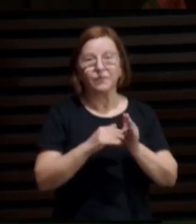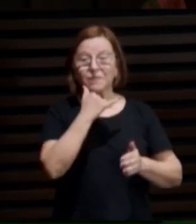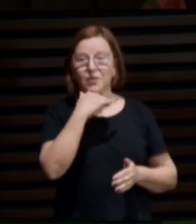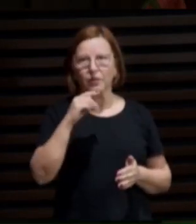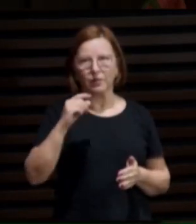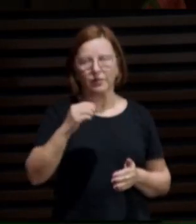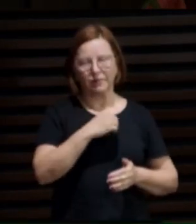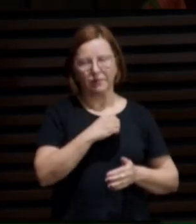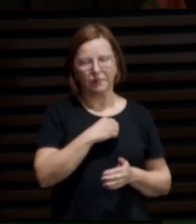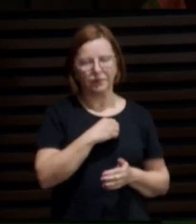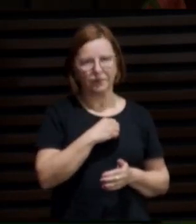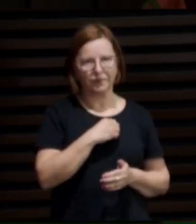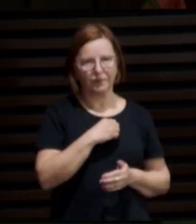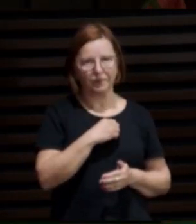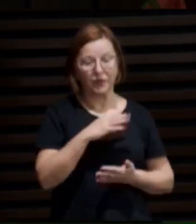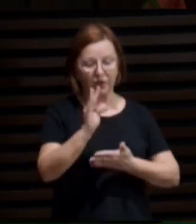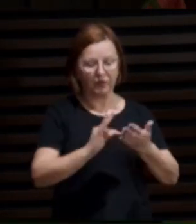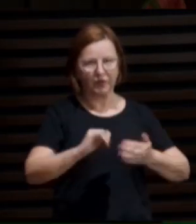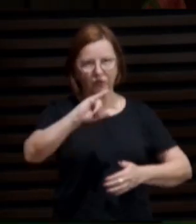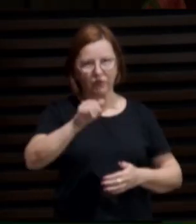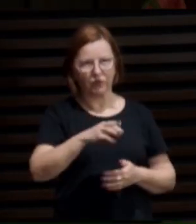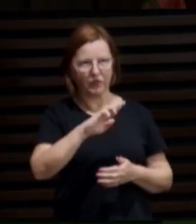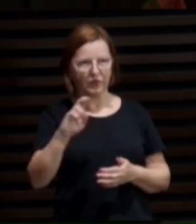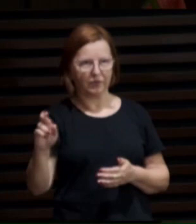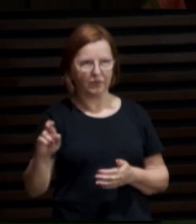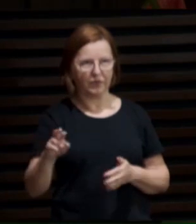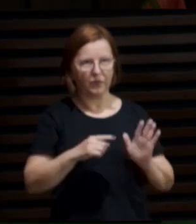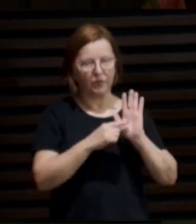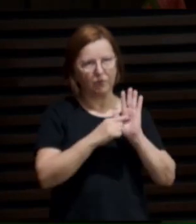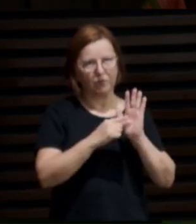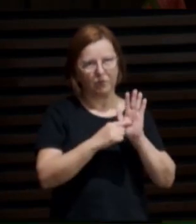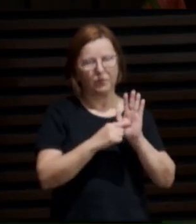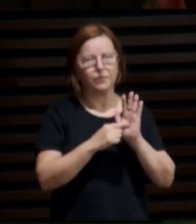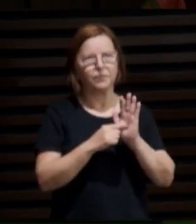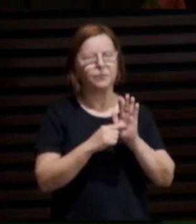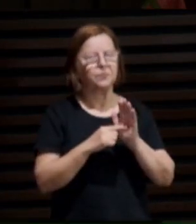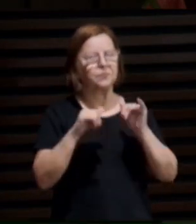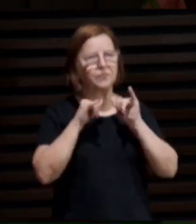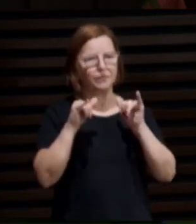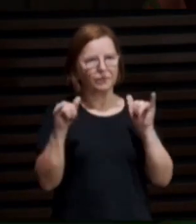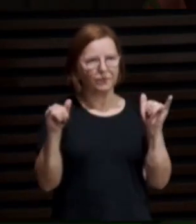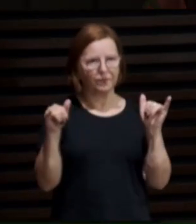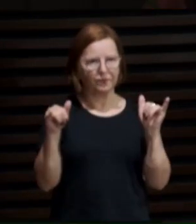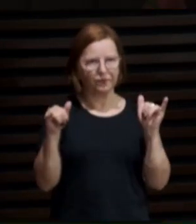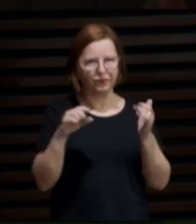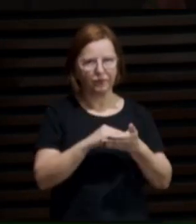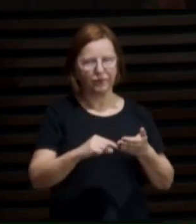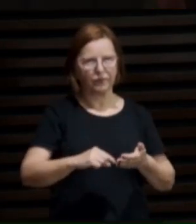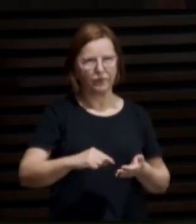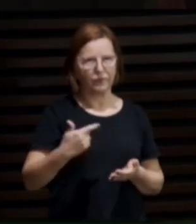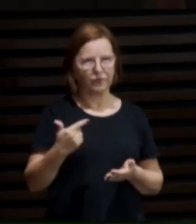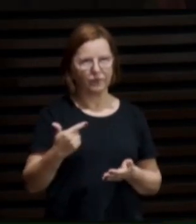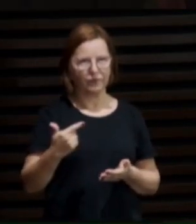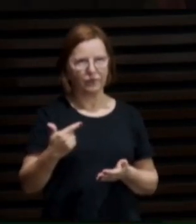o texto de Neemias dá para nós um panorama muito interessante do que é isso. Diz o texto assim, versículo 27 do